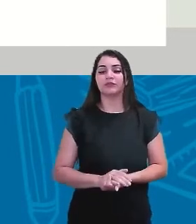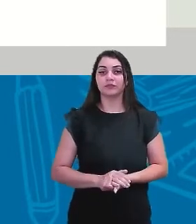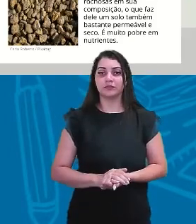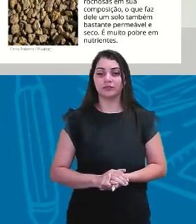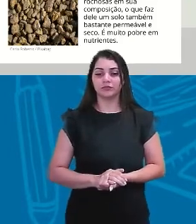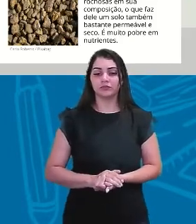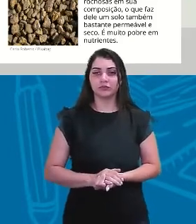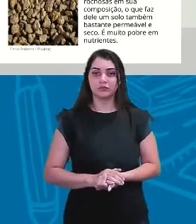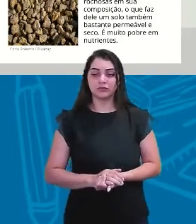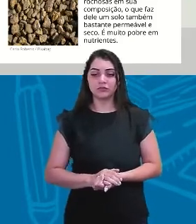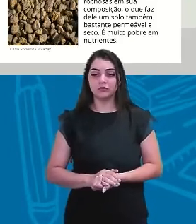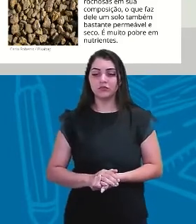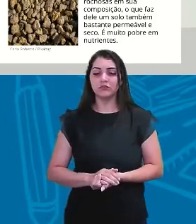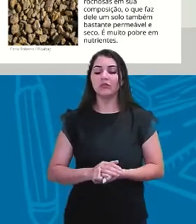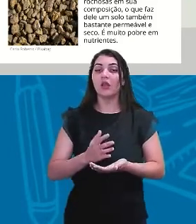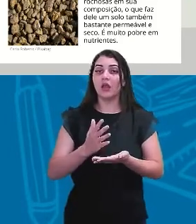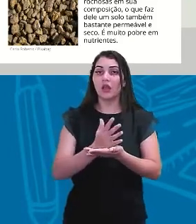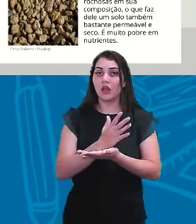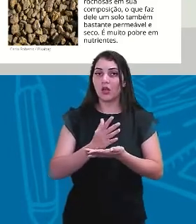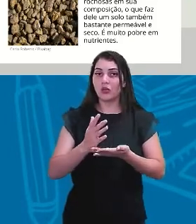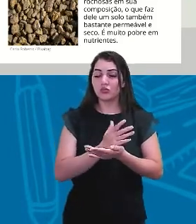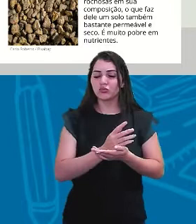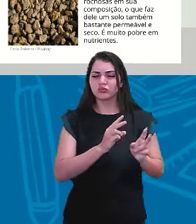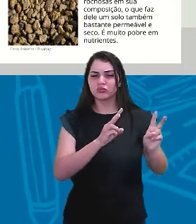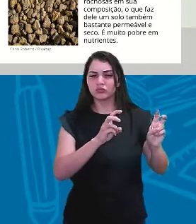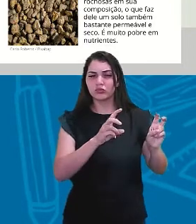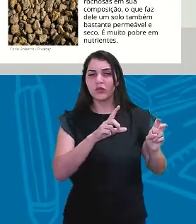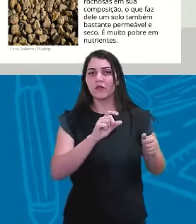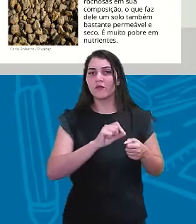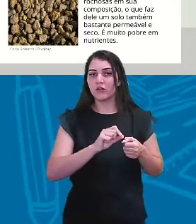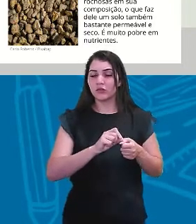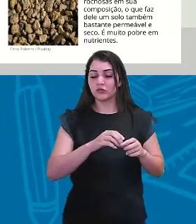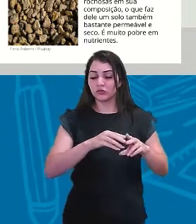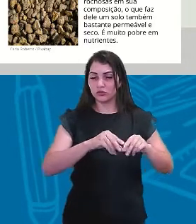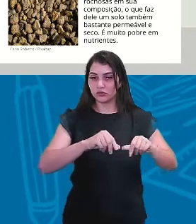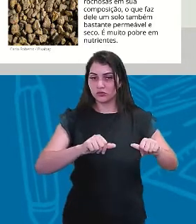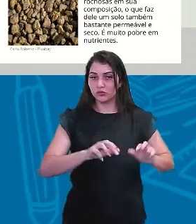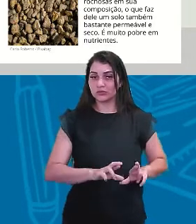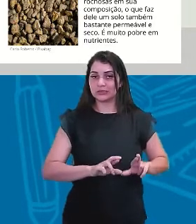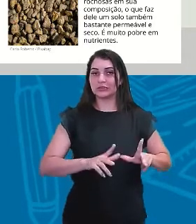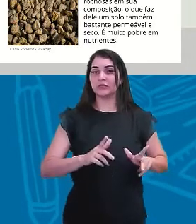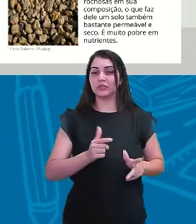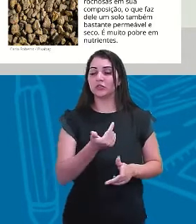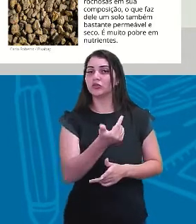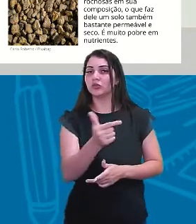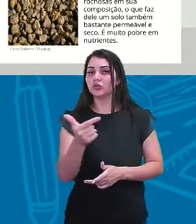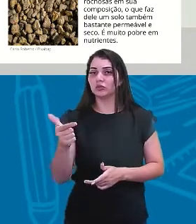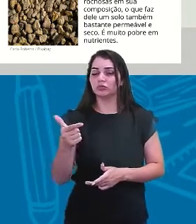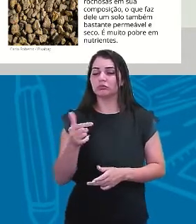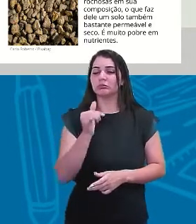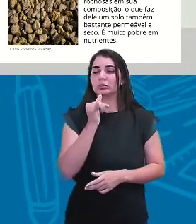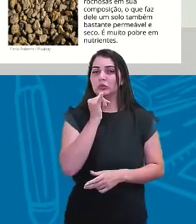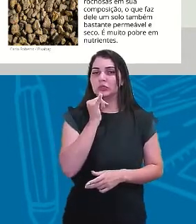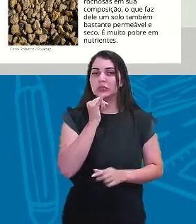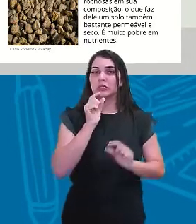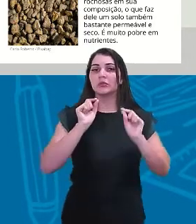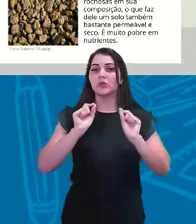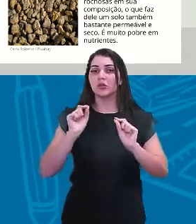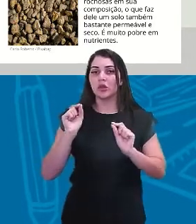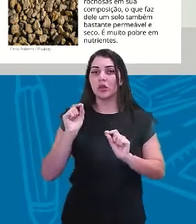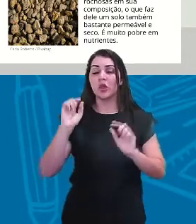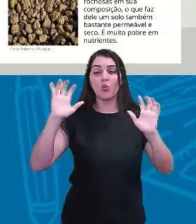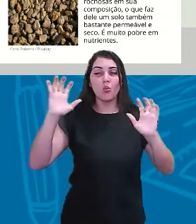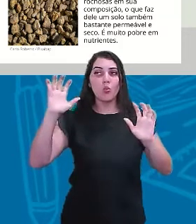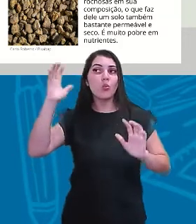outro? Alguns fatores fazem com que os solos sejam diferentes uns dos outros, como, por exemplo, o clima